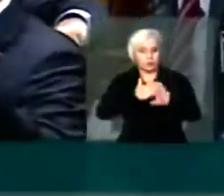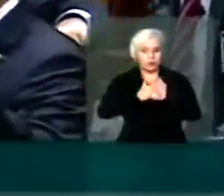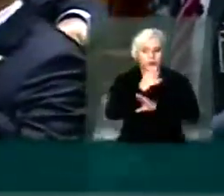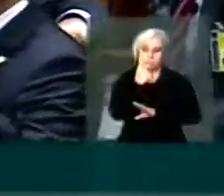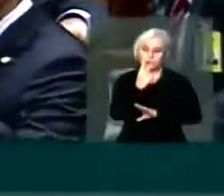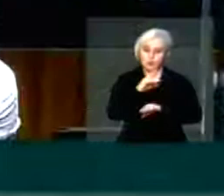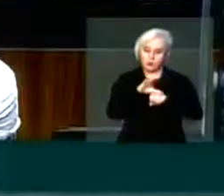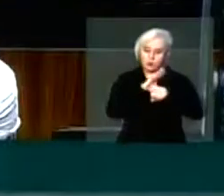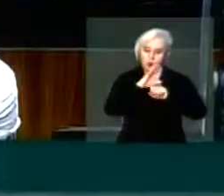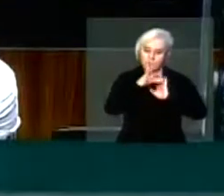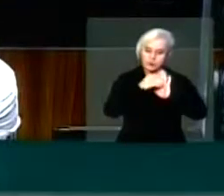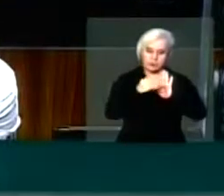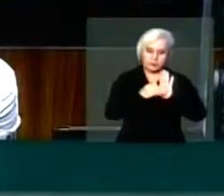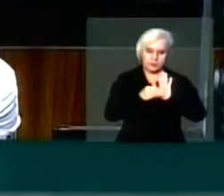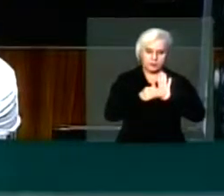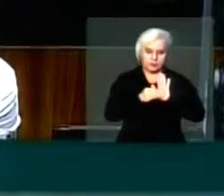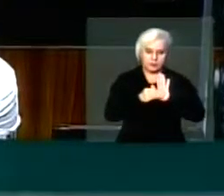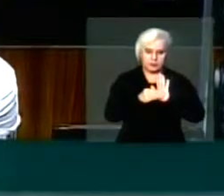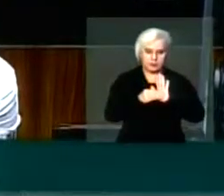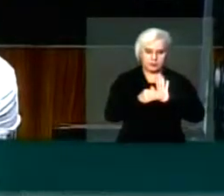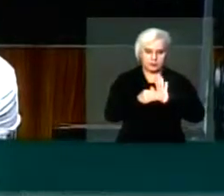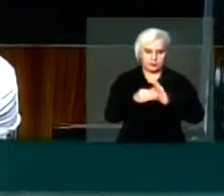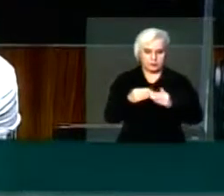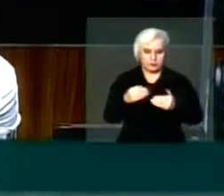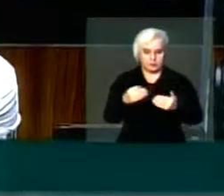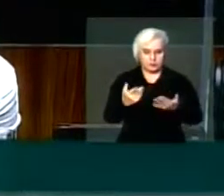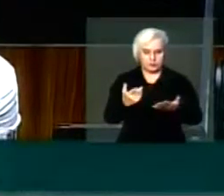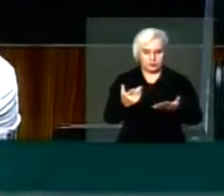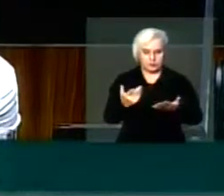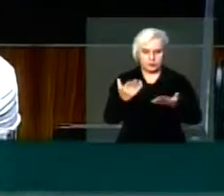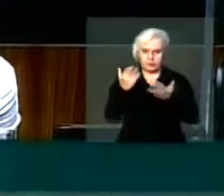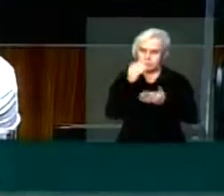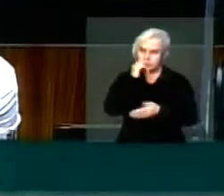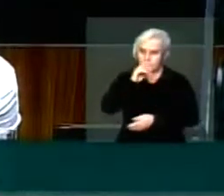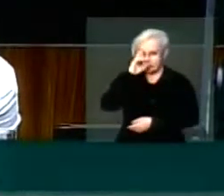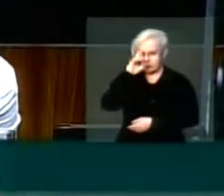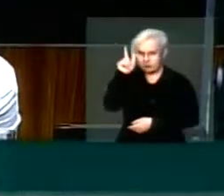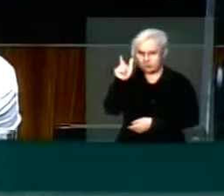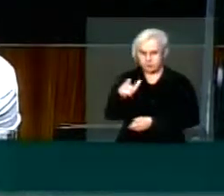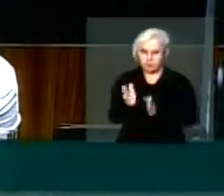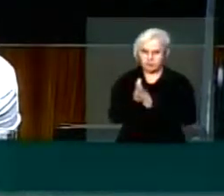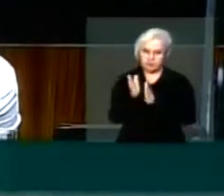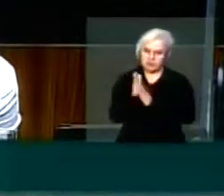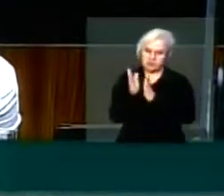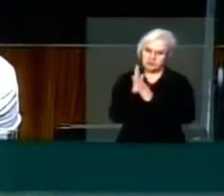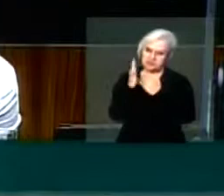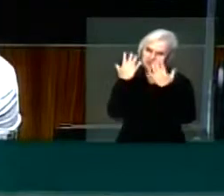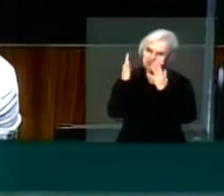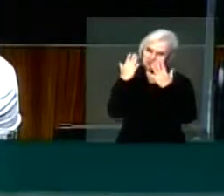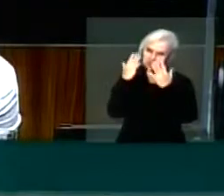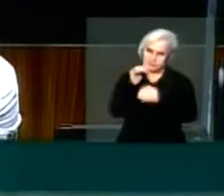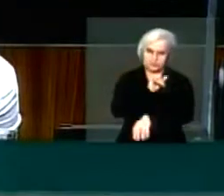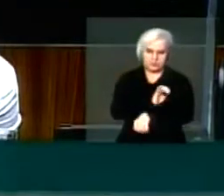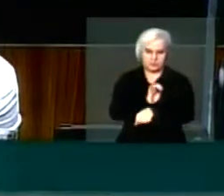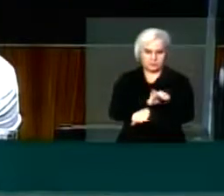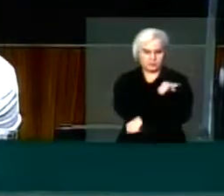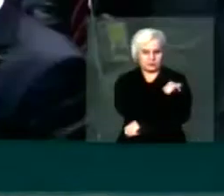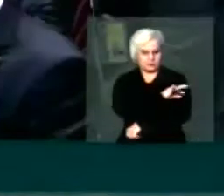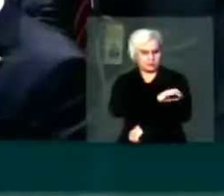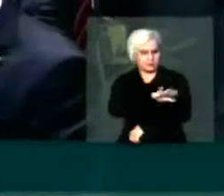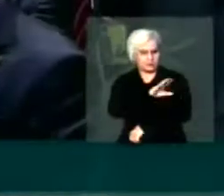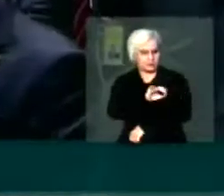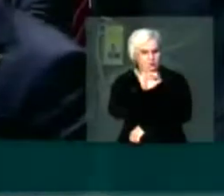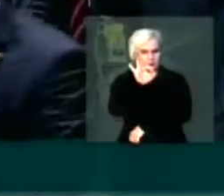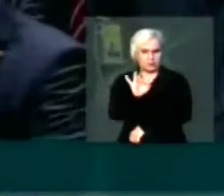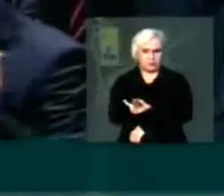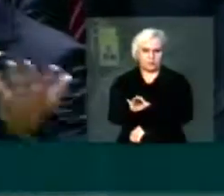duas emendas à Constituição, num mandato apenas. Então, Vossa Excelência, deputada Andréa, está de parabéns. E o Rio de Janeiro, sem dúvida nenhuma,